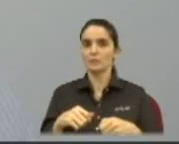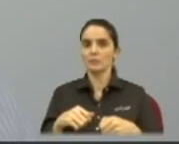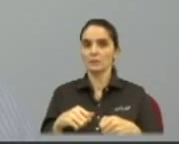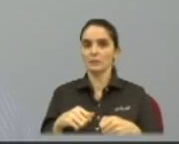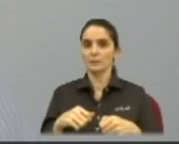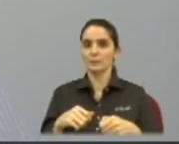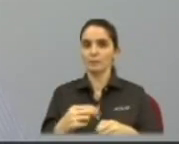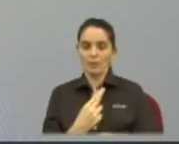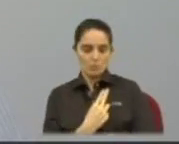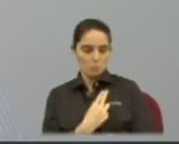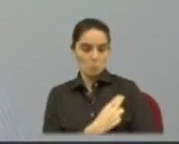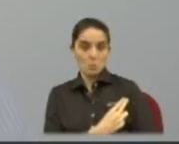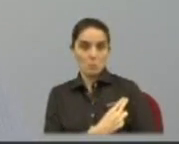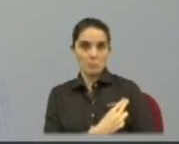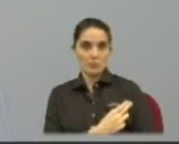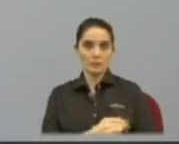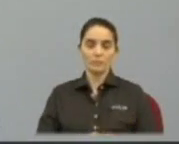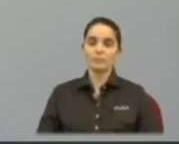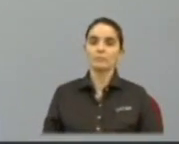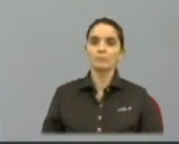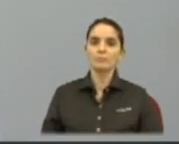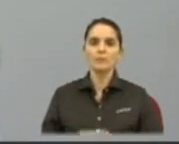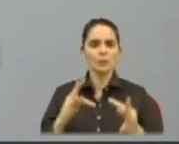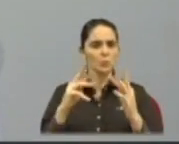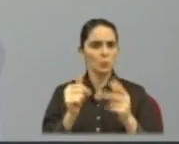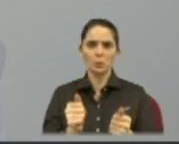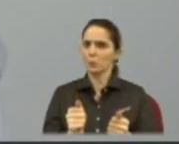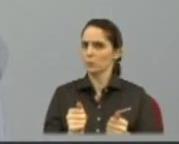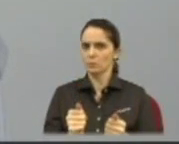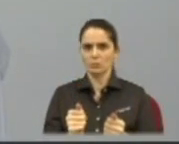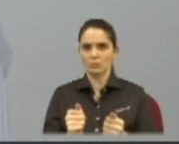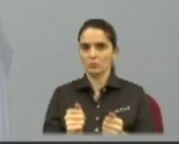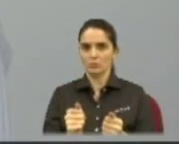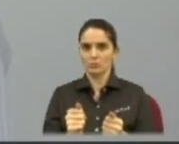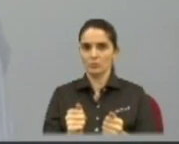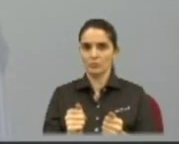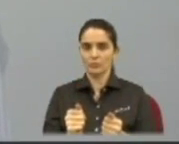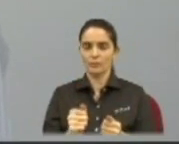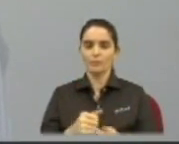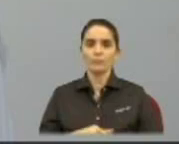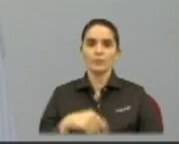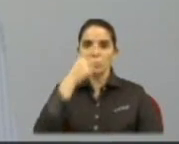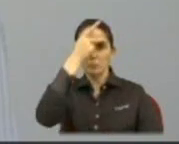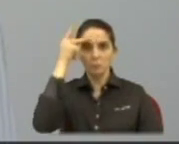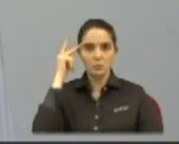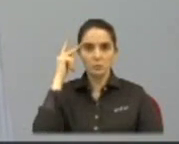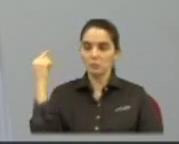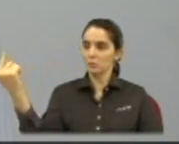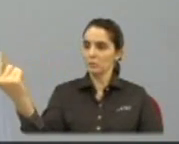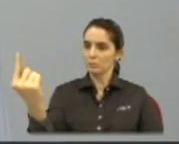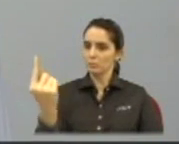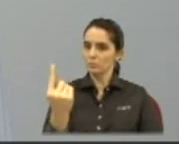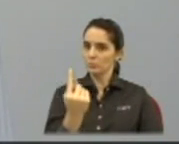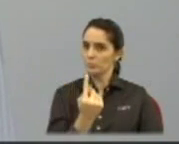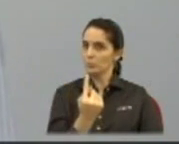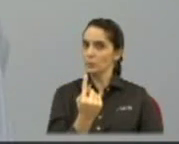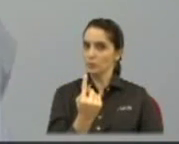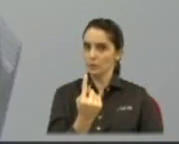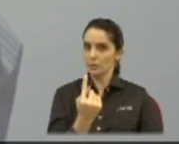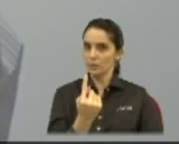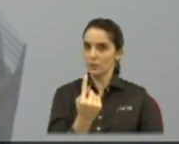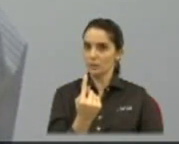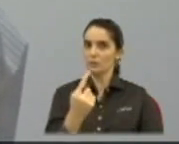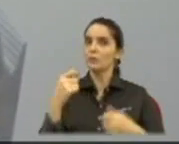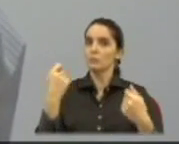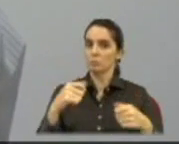você saiba quem está aqui dentro. Assim como nós identificamos qualquer um dos munícipes que chegam aqui nessa casa, é